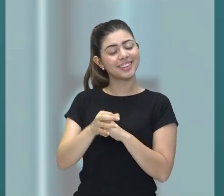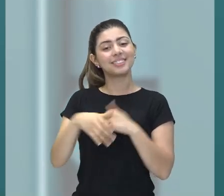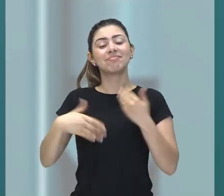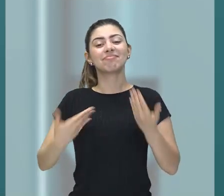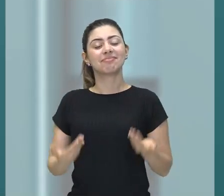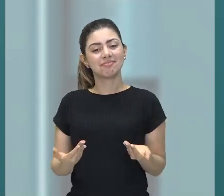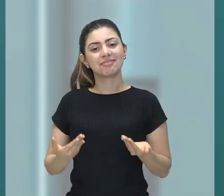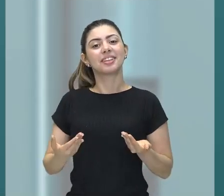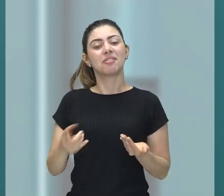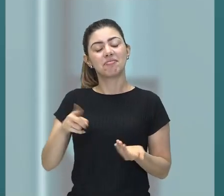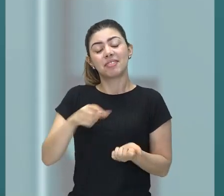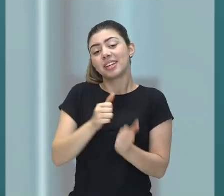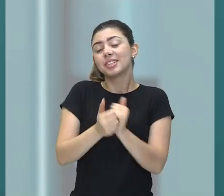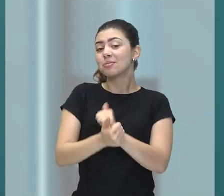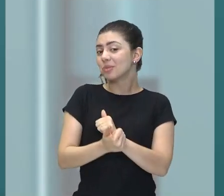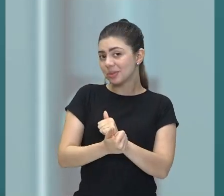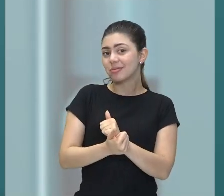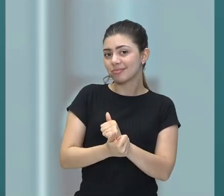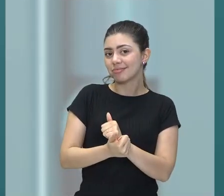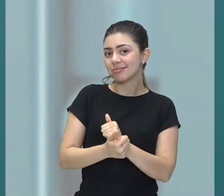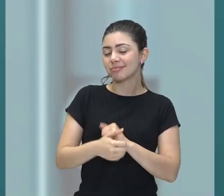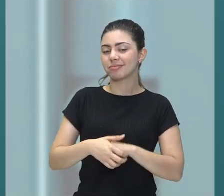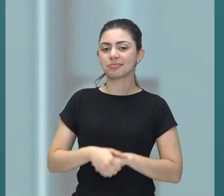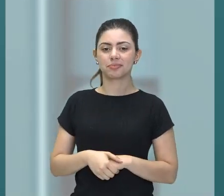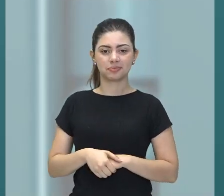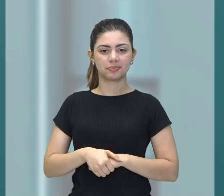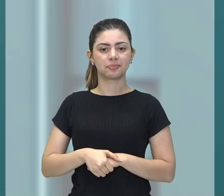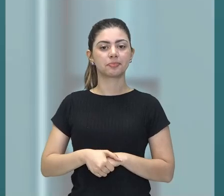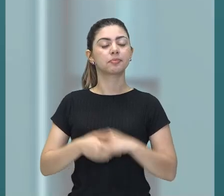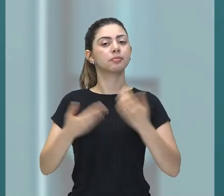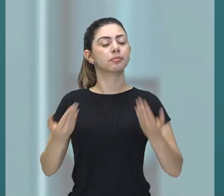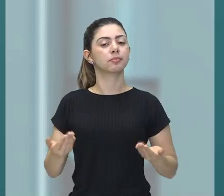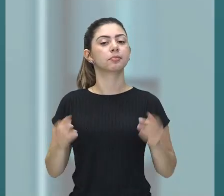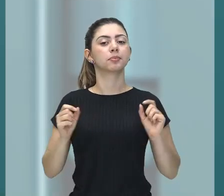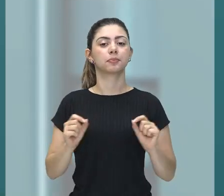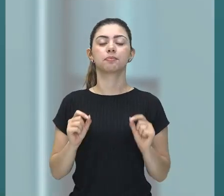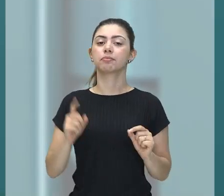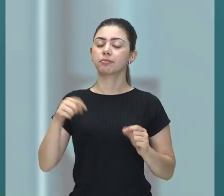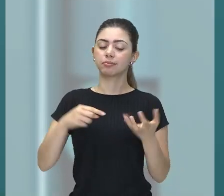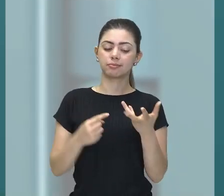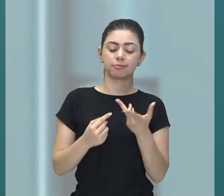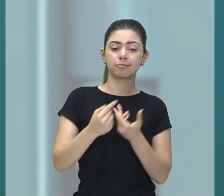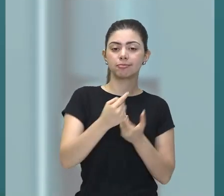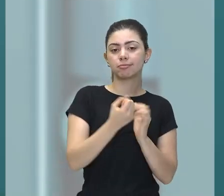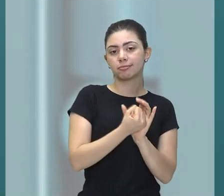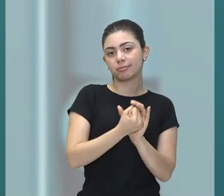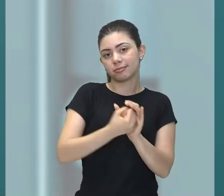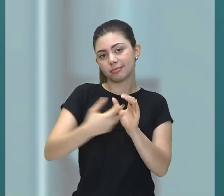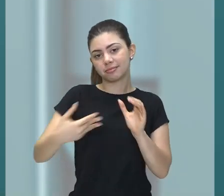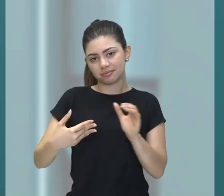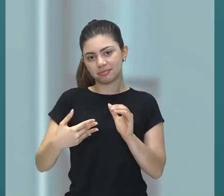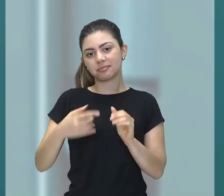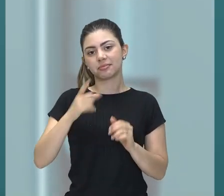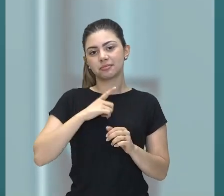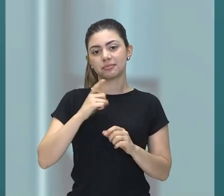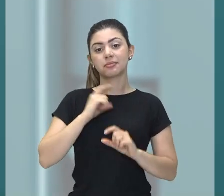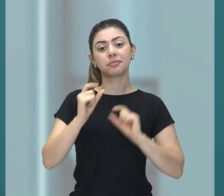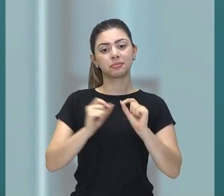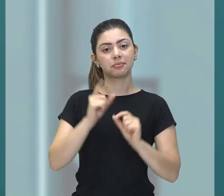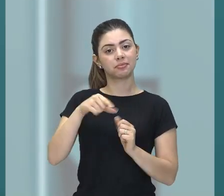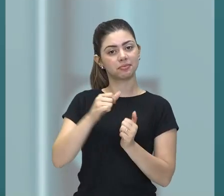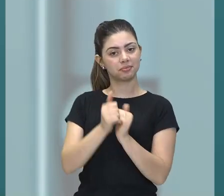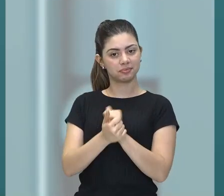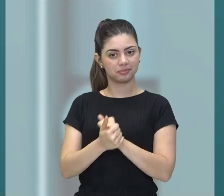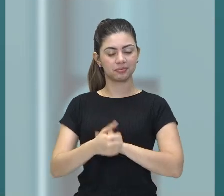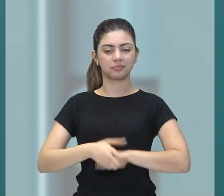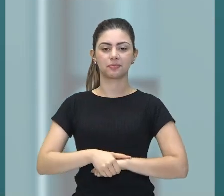um fenômeno esportivo, certo? Então essas são as características desse fenômeno chamado de